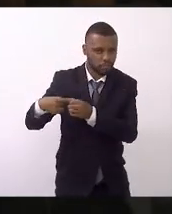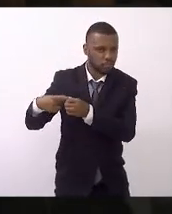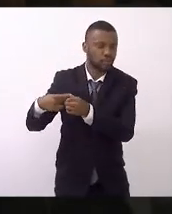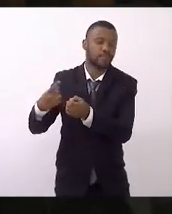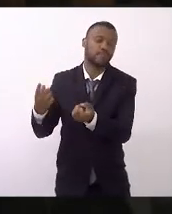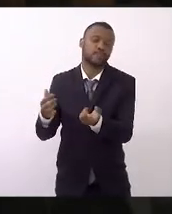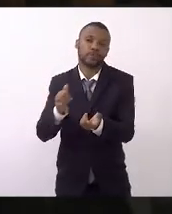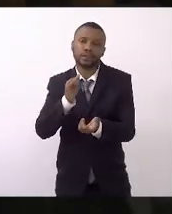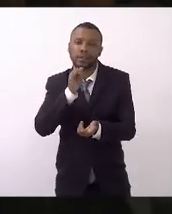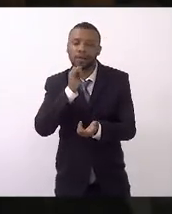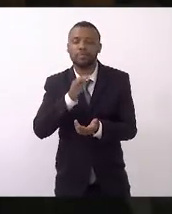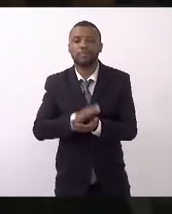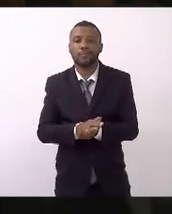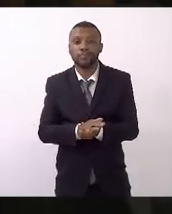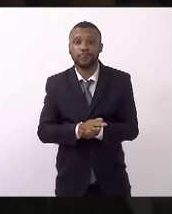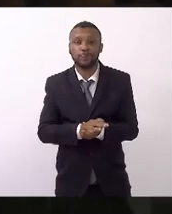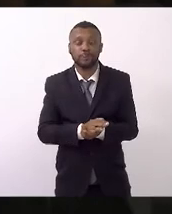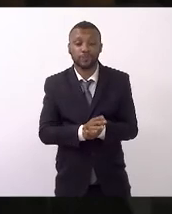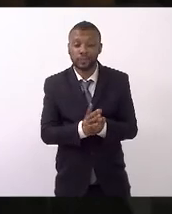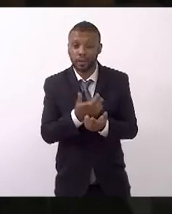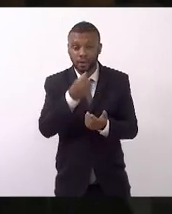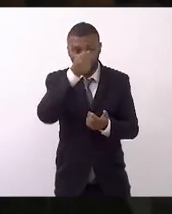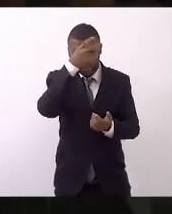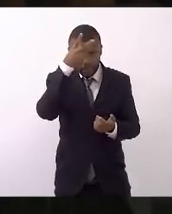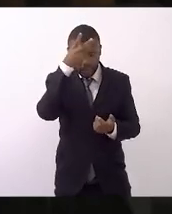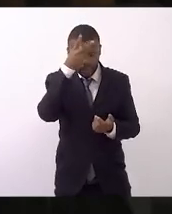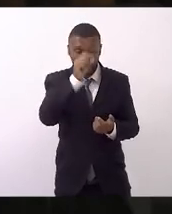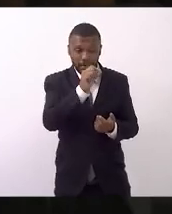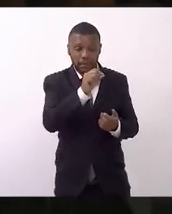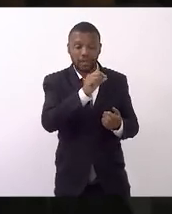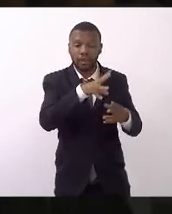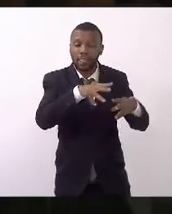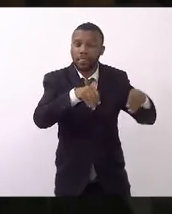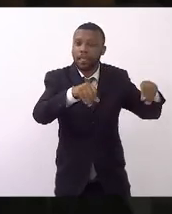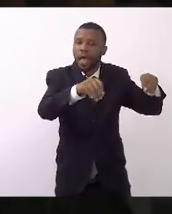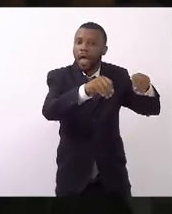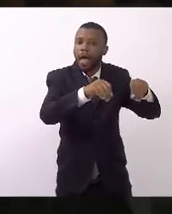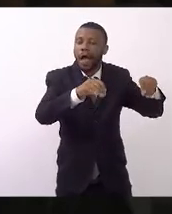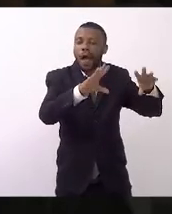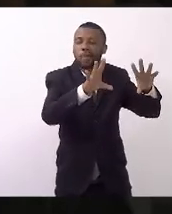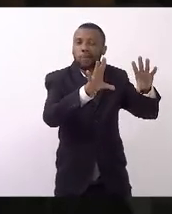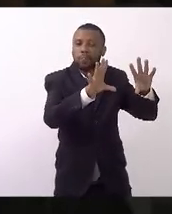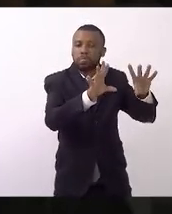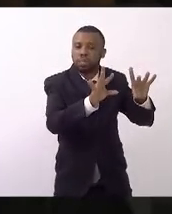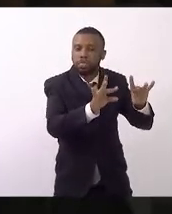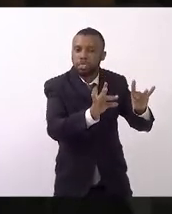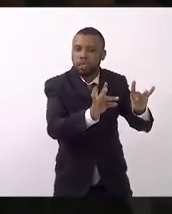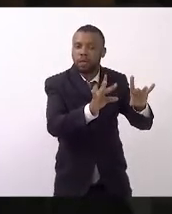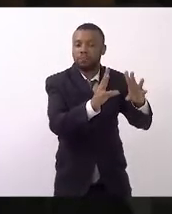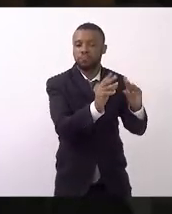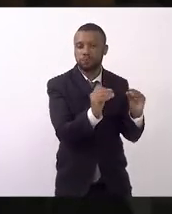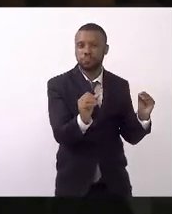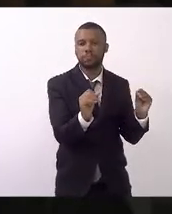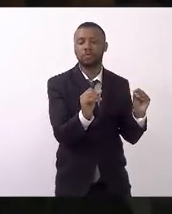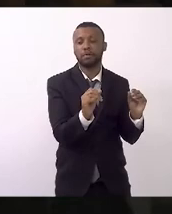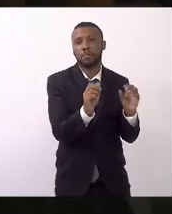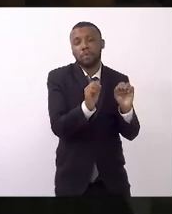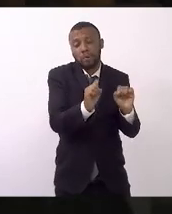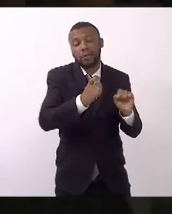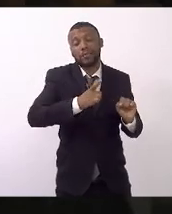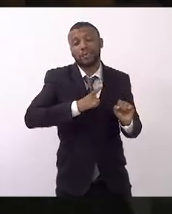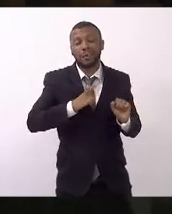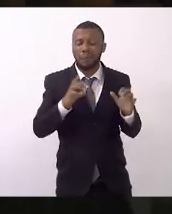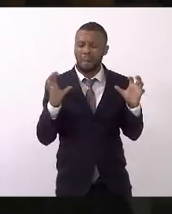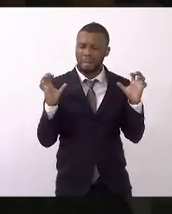município de encostas íngremes, instáveis, com alturas de chuvas